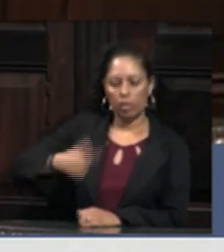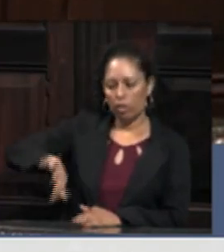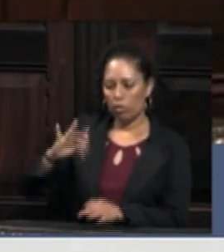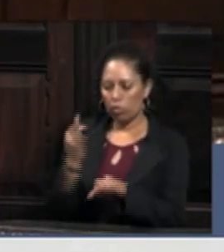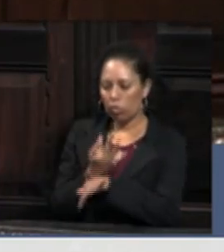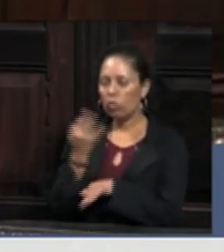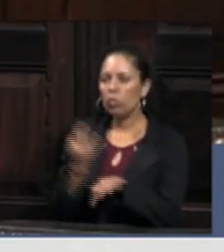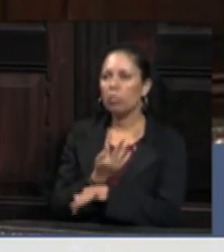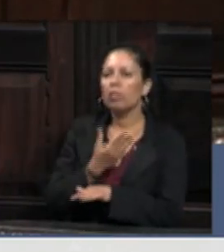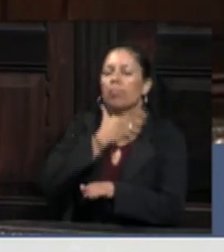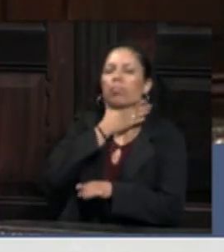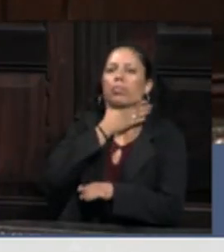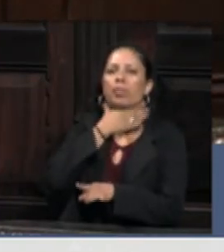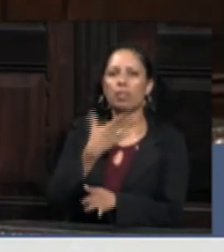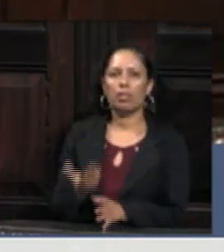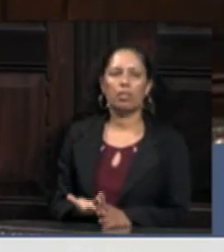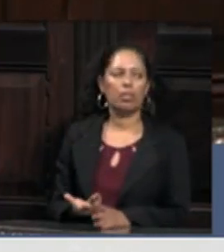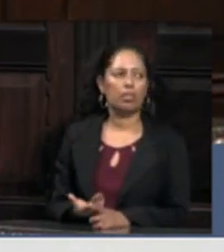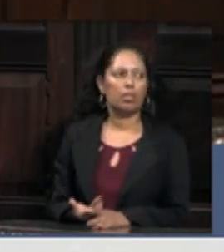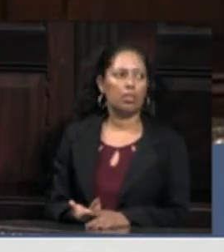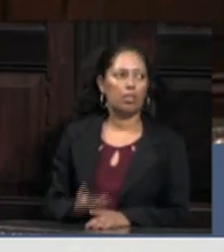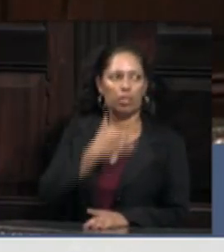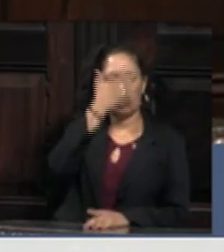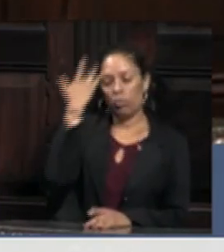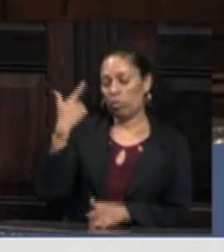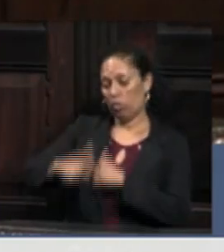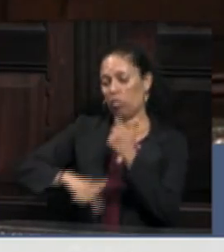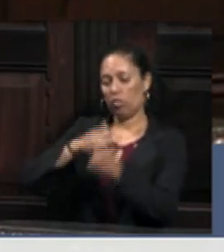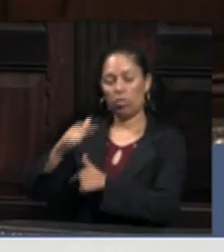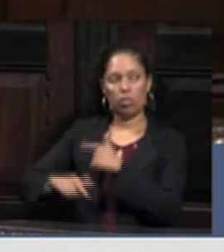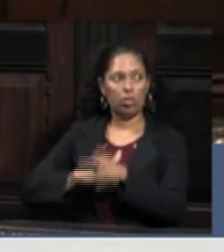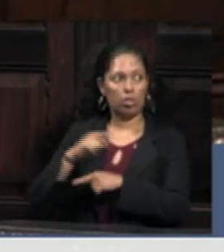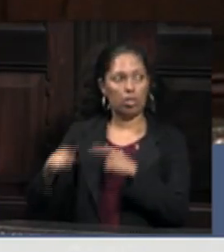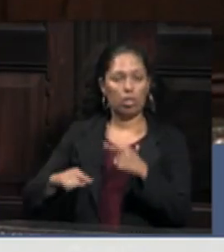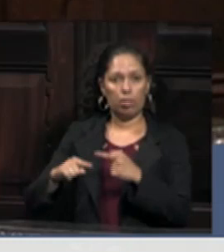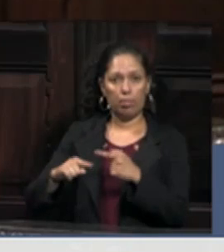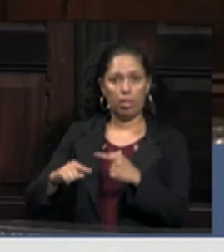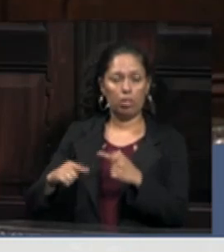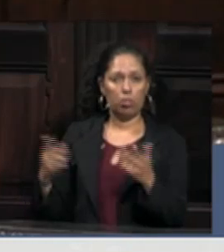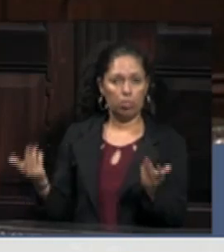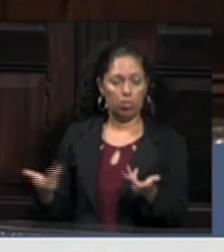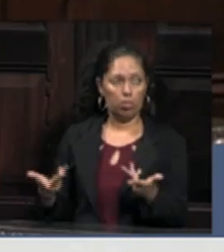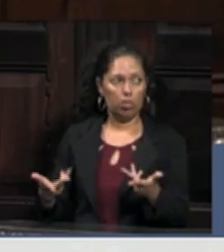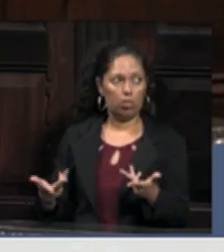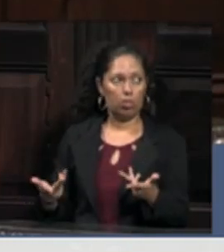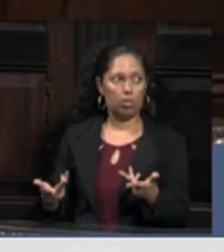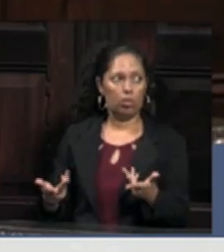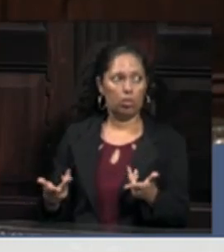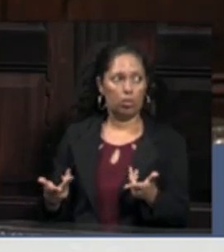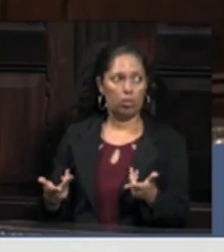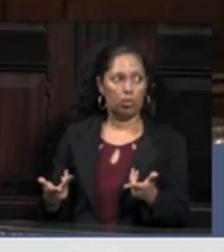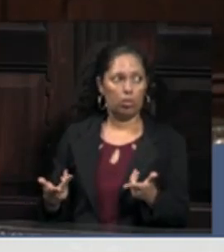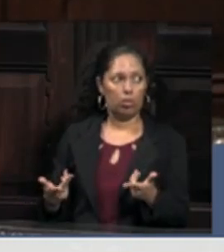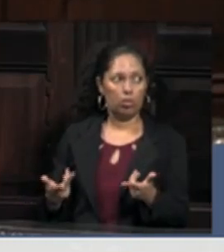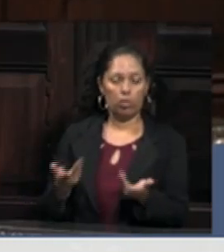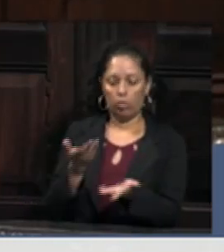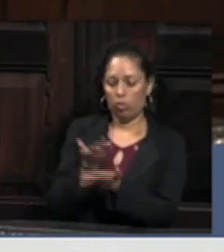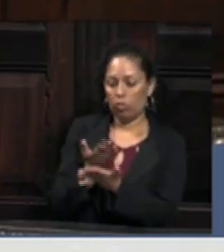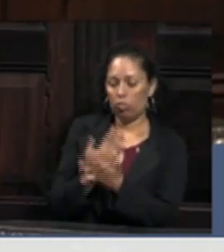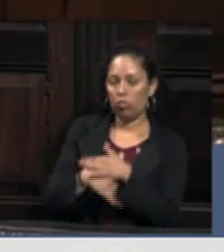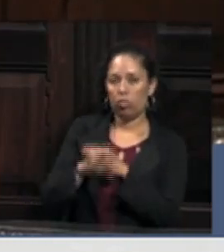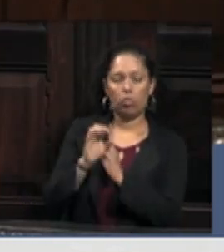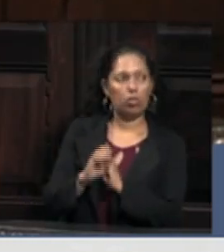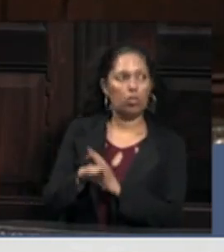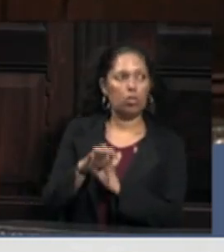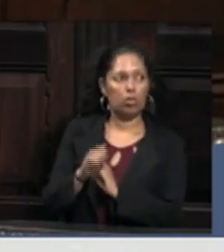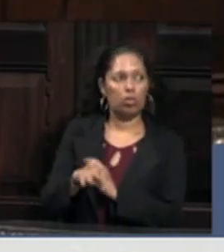crise, os funcionários hoje contratados no sistema socioeducativo